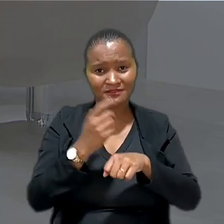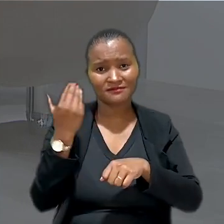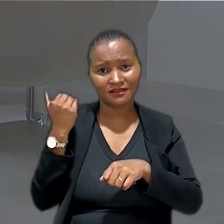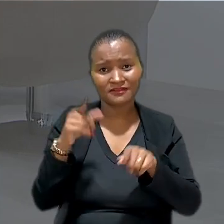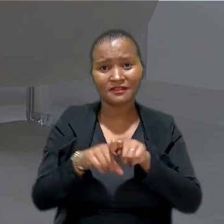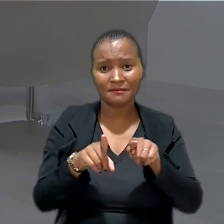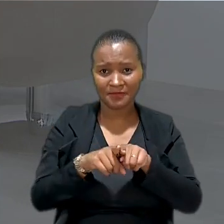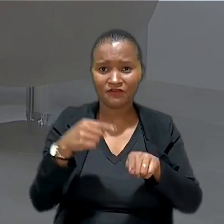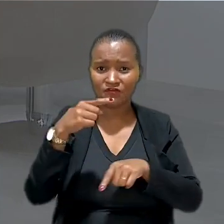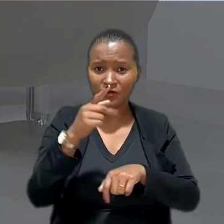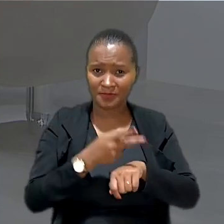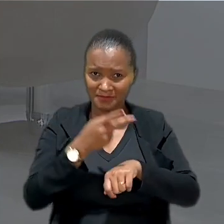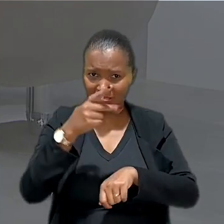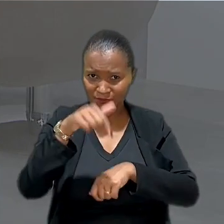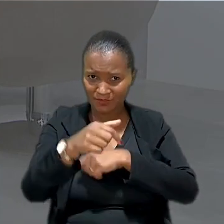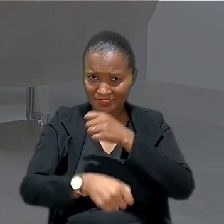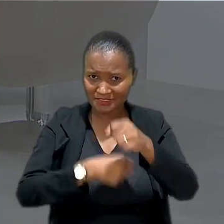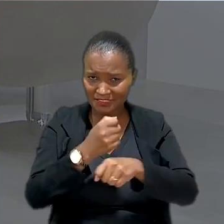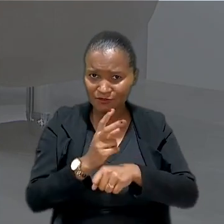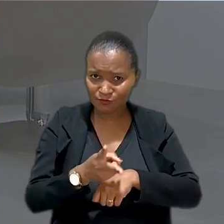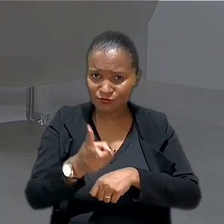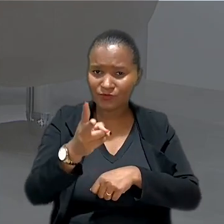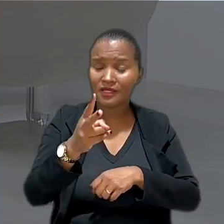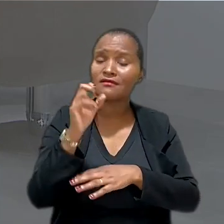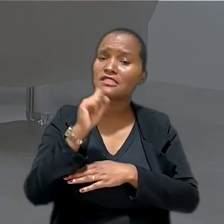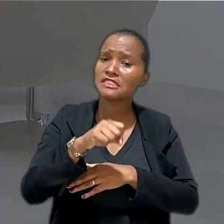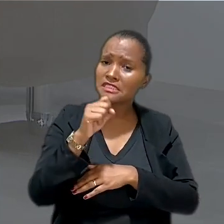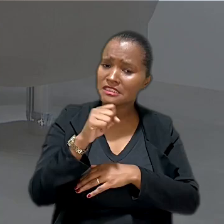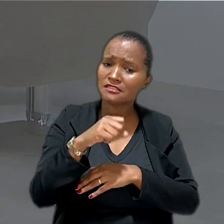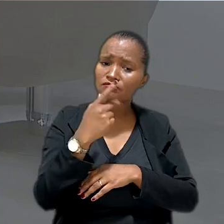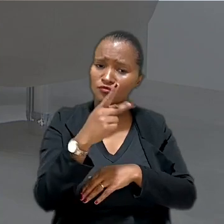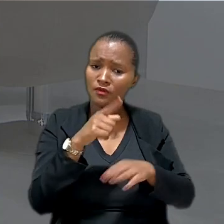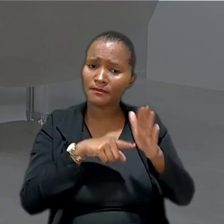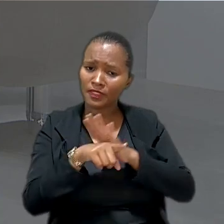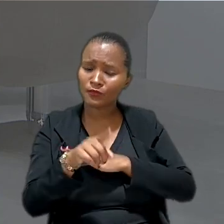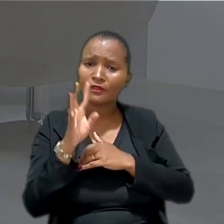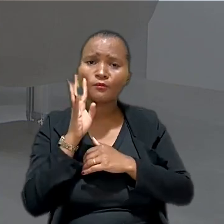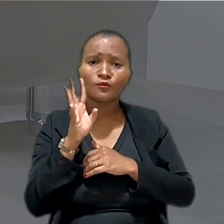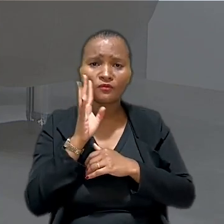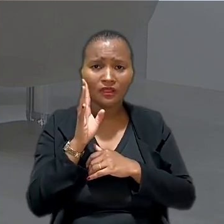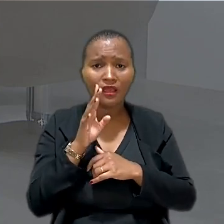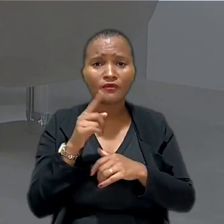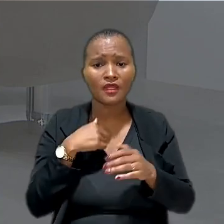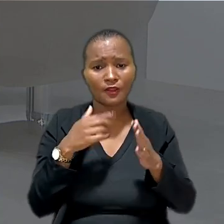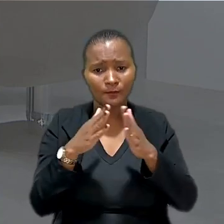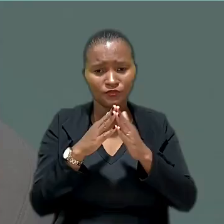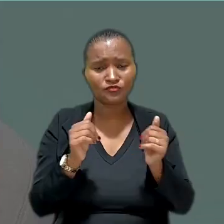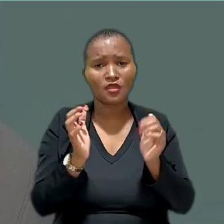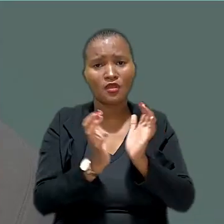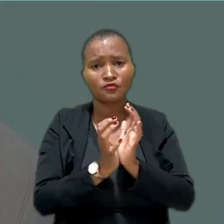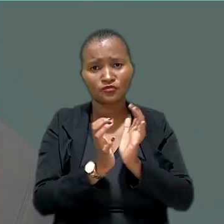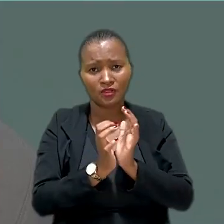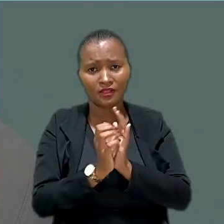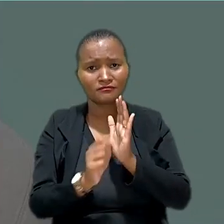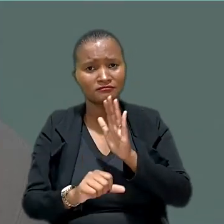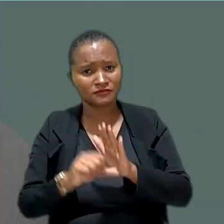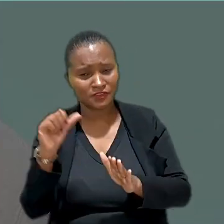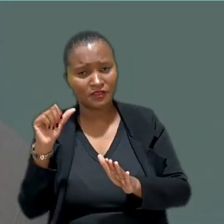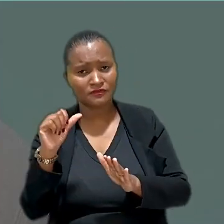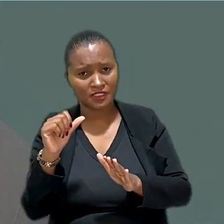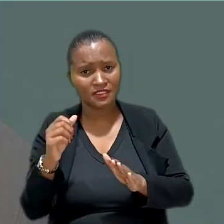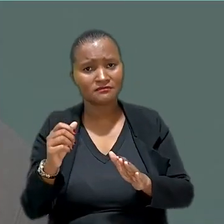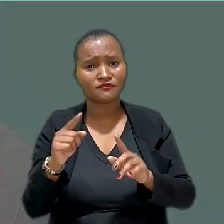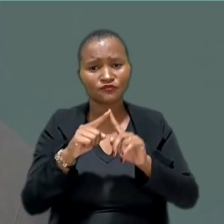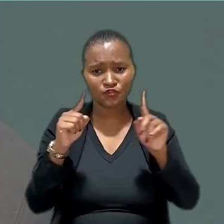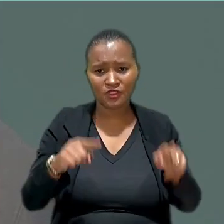foram premiadas. Esse ano continua? Sim, Luan, sua pergunta é muito bacana. Eu me dirijo aos colegas do primeiro grau e servidores do Brasil